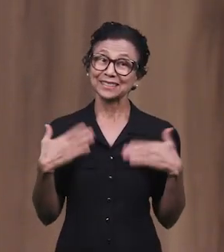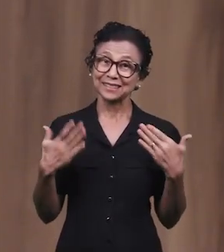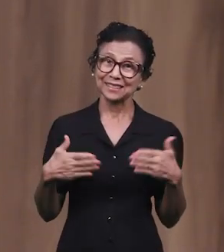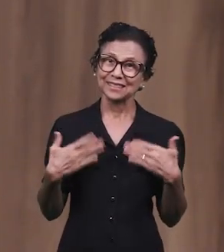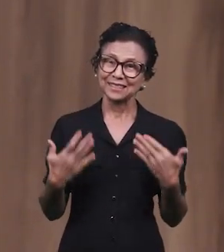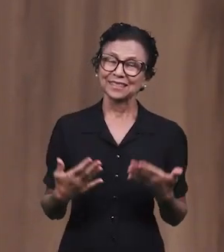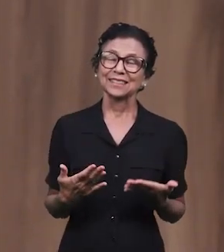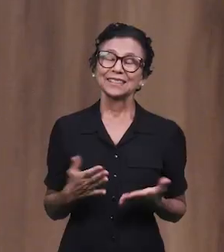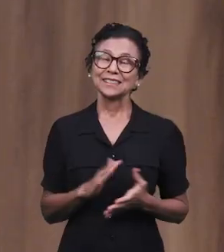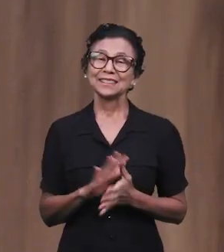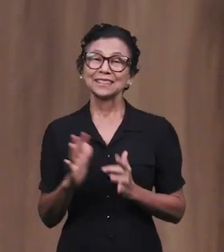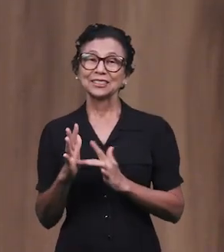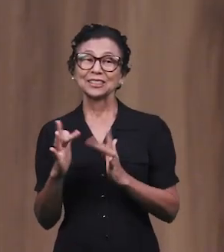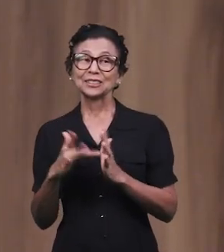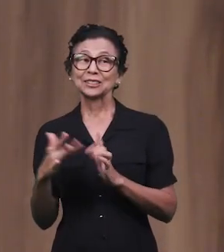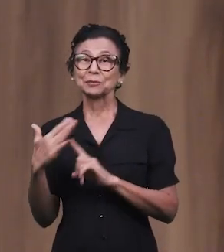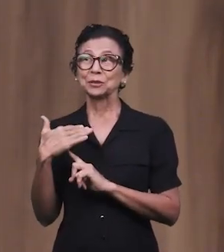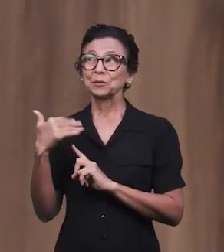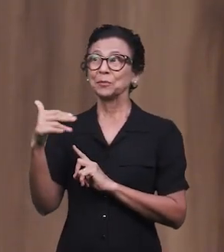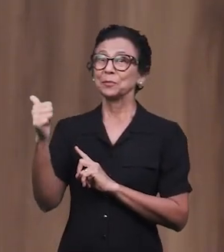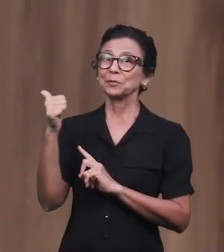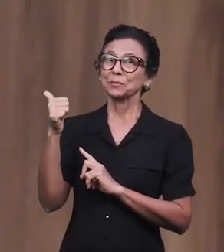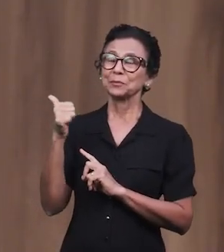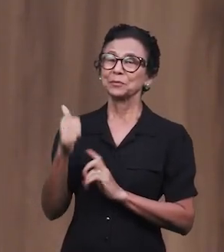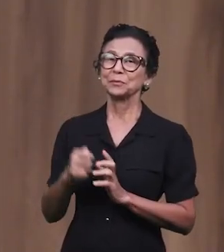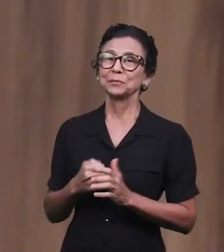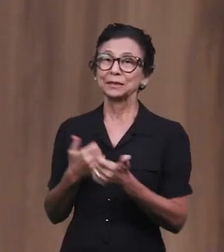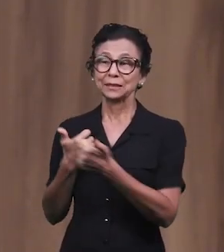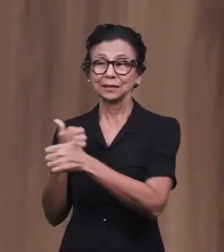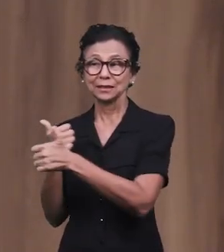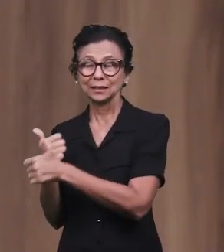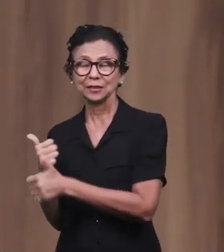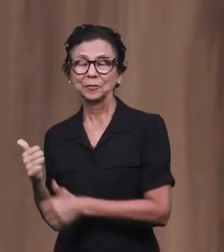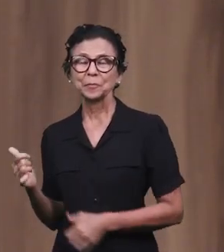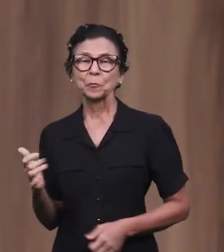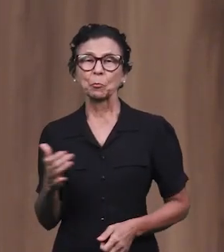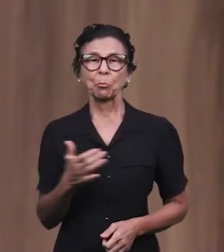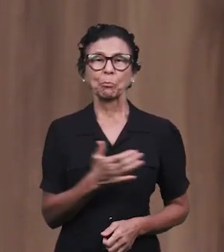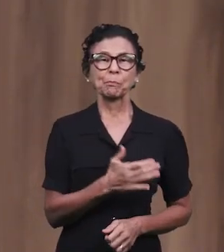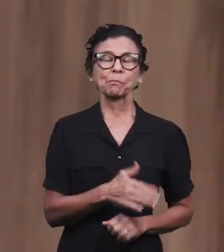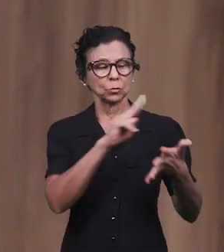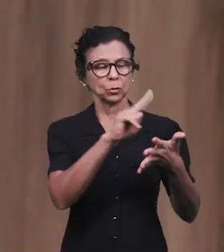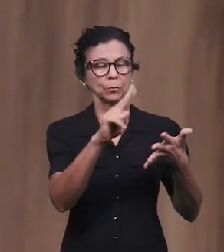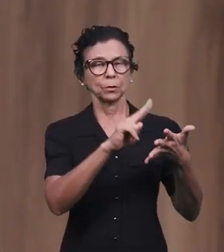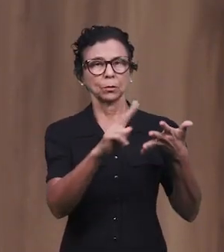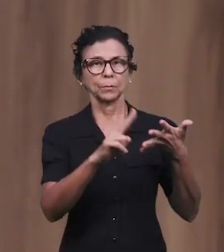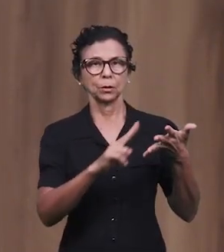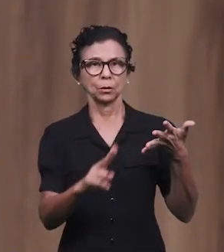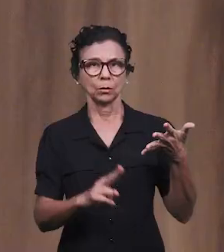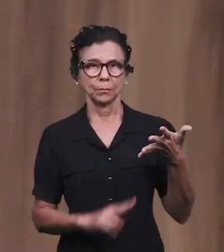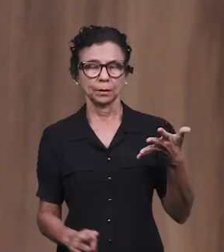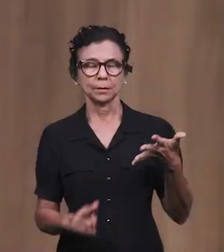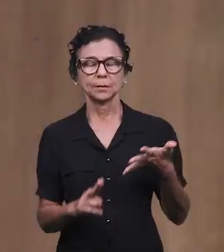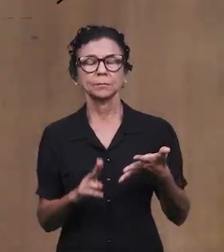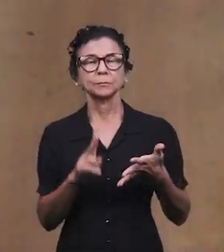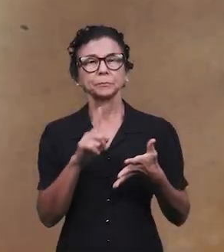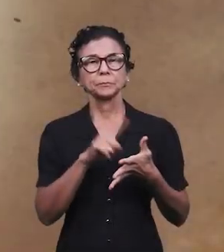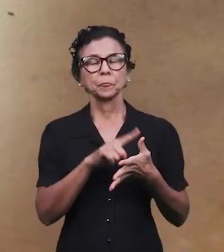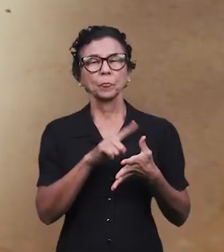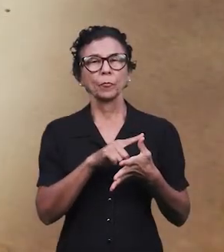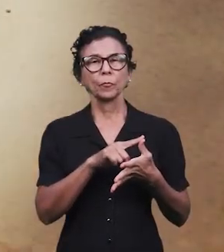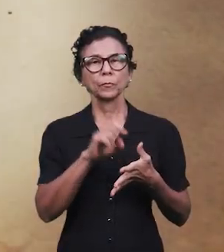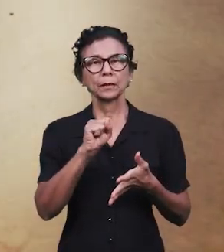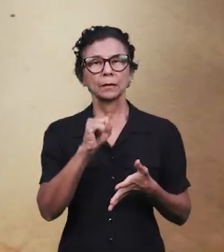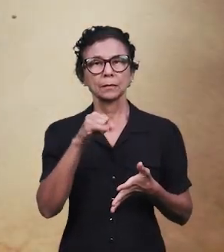daquele momento que ele estava vivendo. Os nomes dos apóstolos são estes.